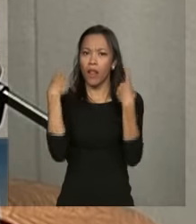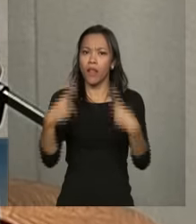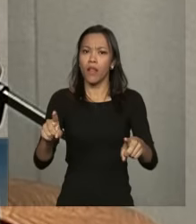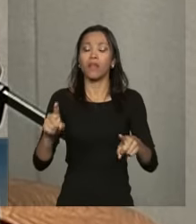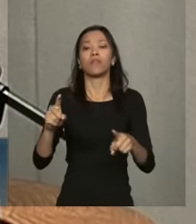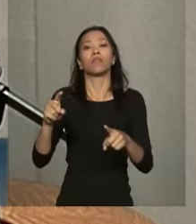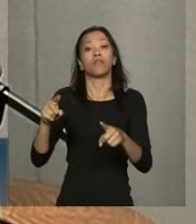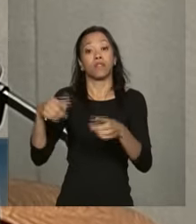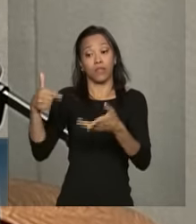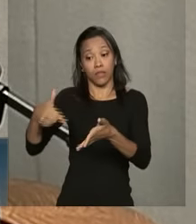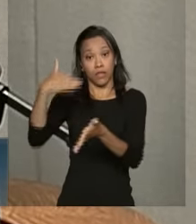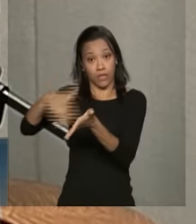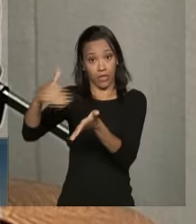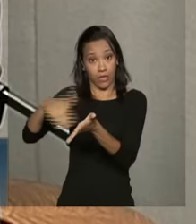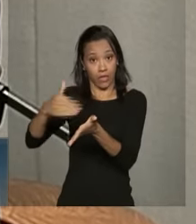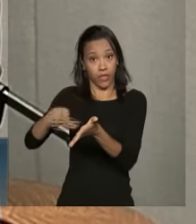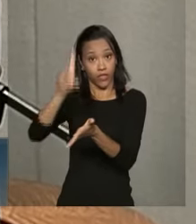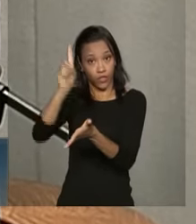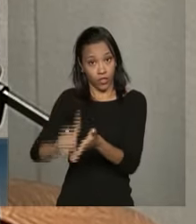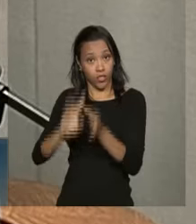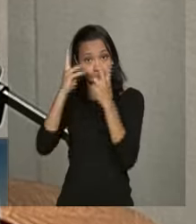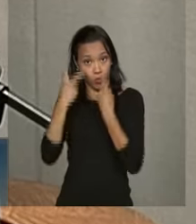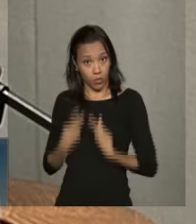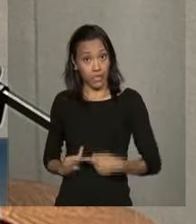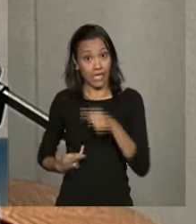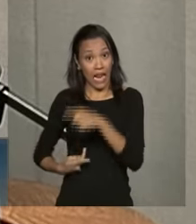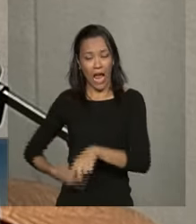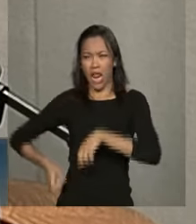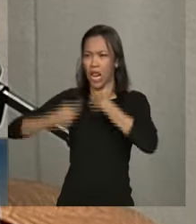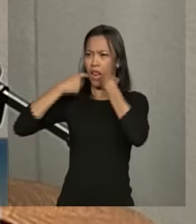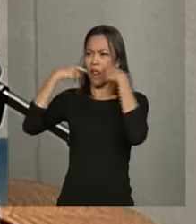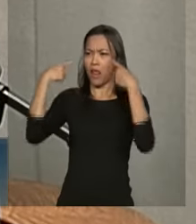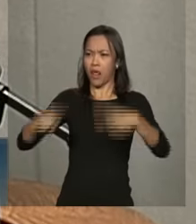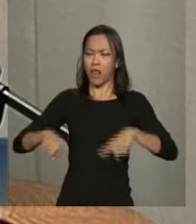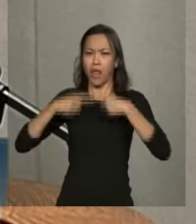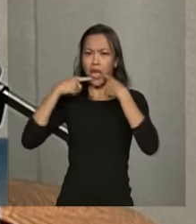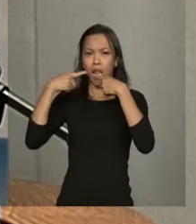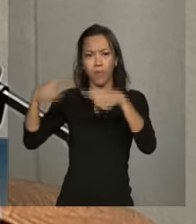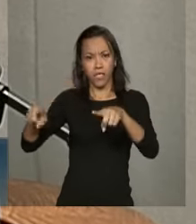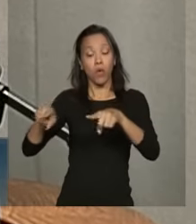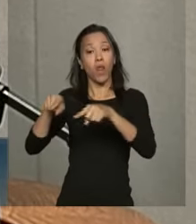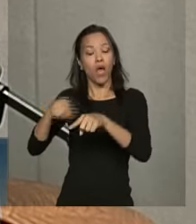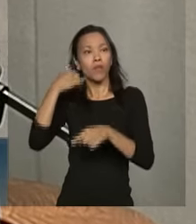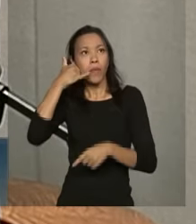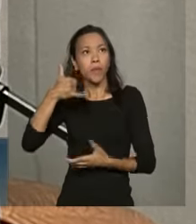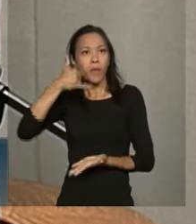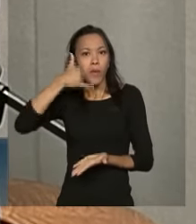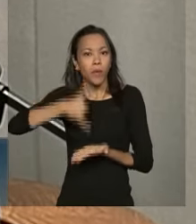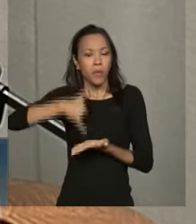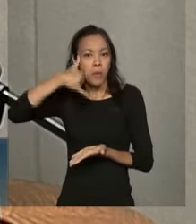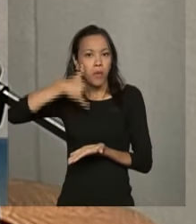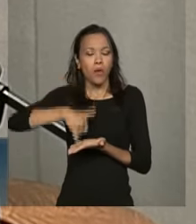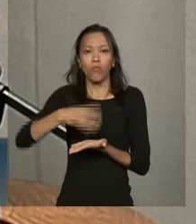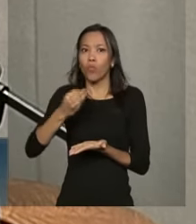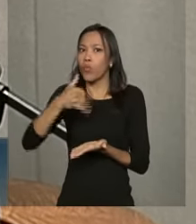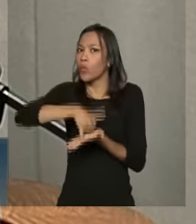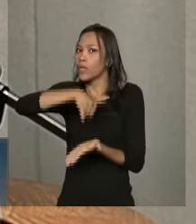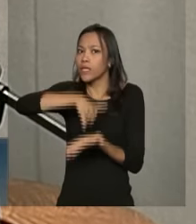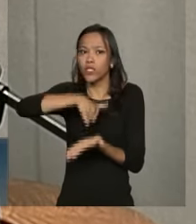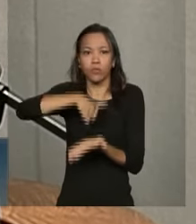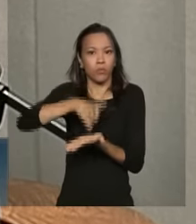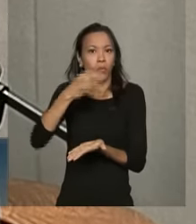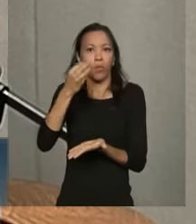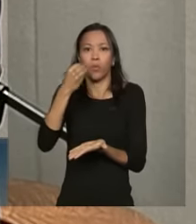humanos Ministro PEP houve um aumento significativo de 170 atendimentos em 2012 para 309